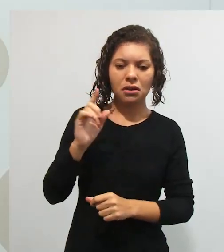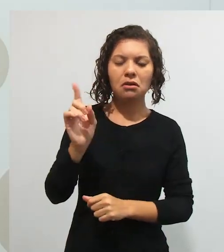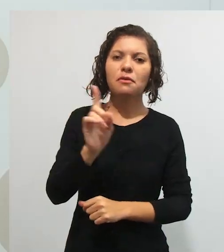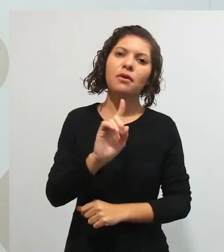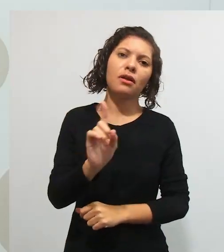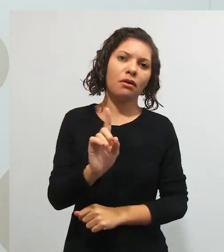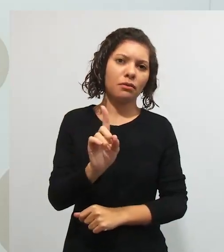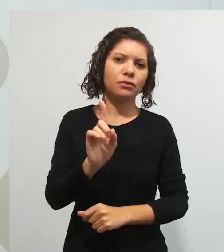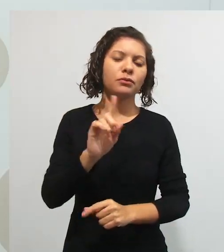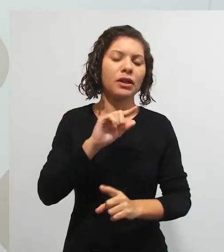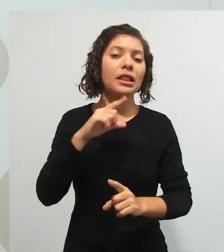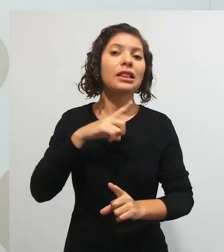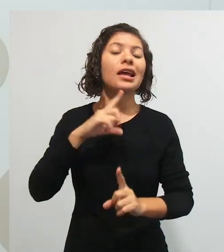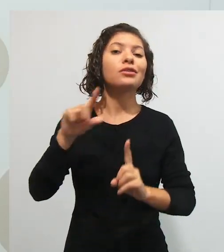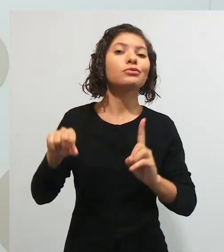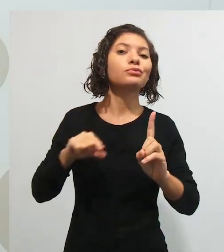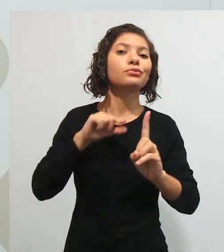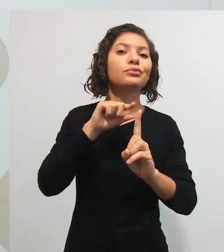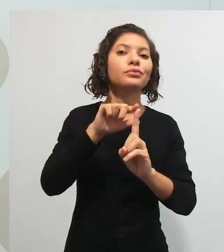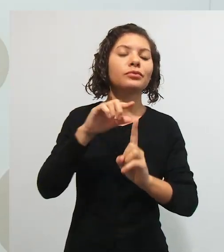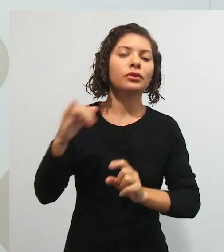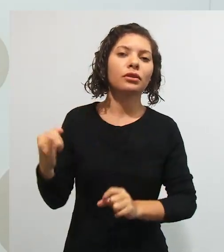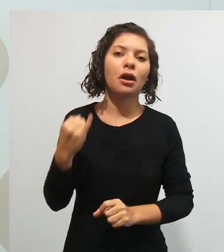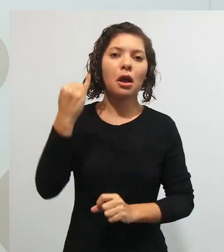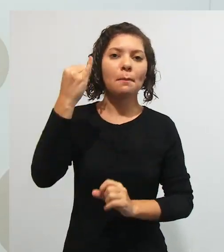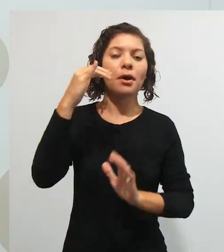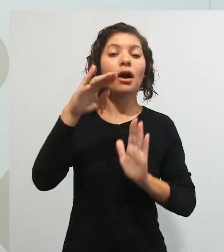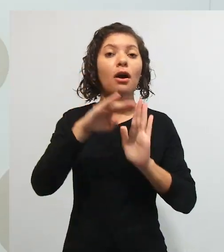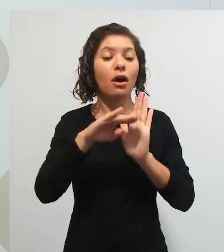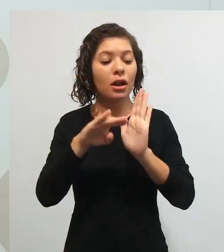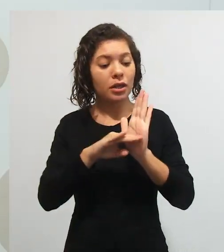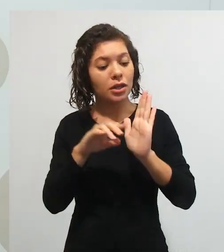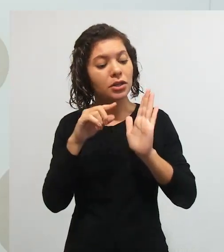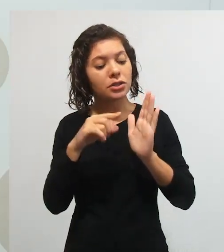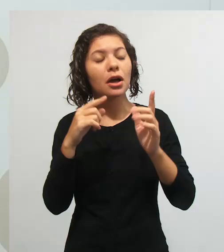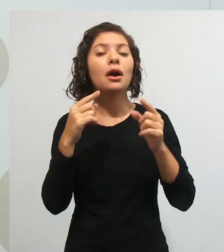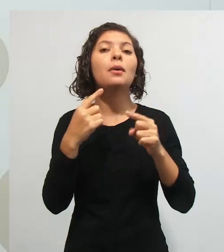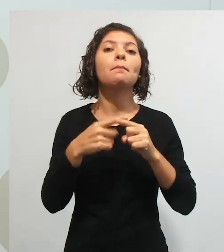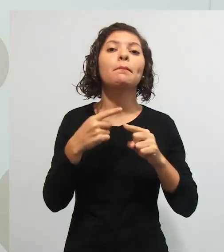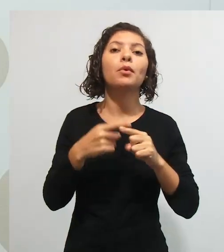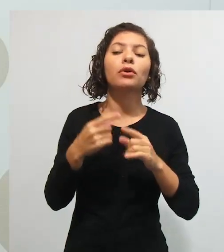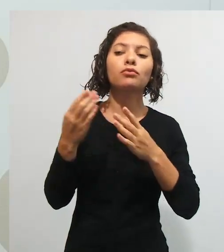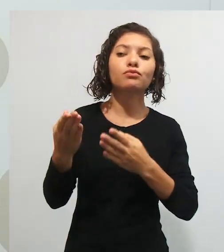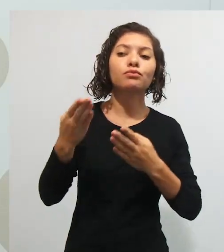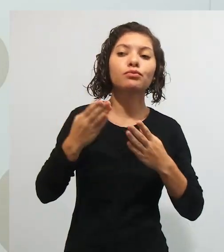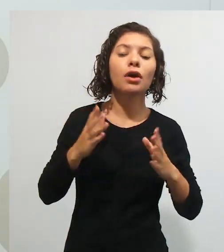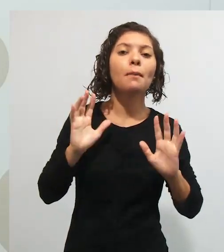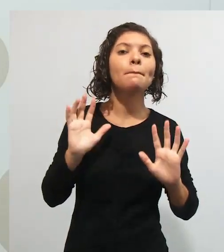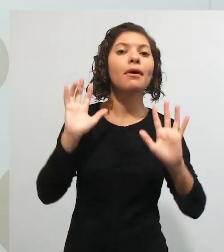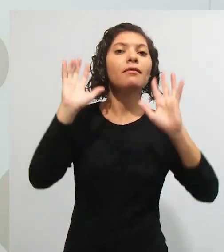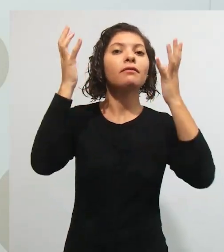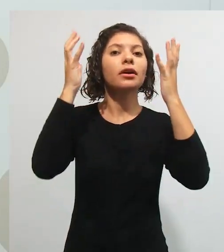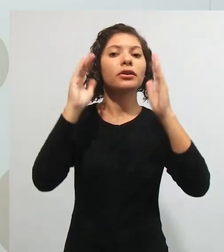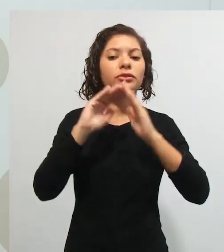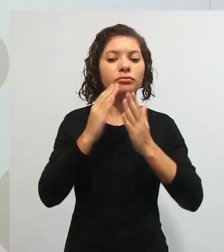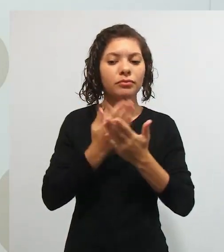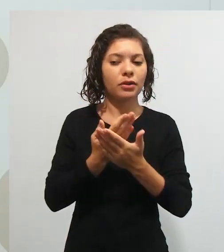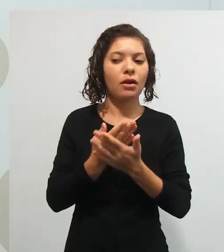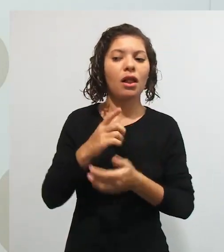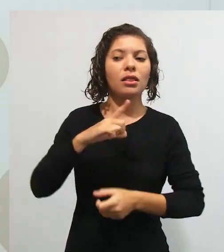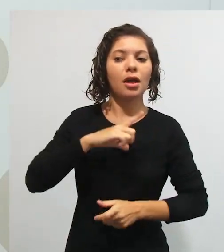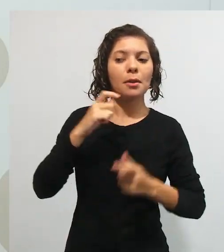escrever por escrever, mas vai ter um objetivo. Nós vamos fazer essa lista porque nós vamos convidar alguém, né, para uma festa que vai ter aqui na